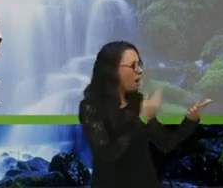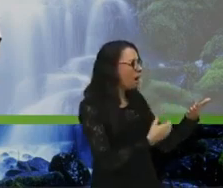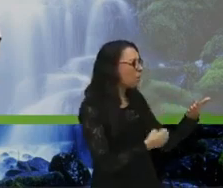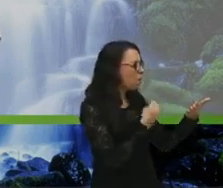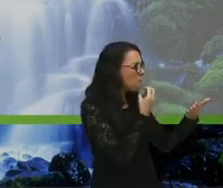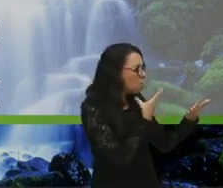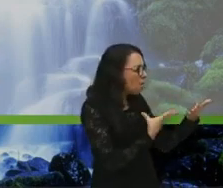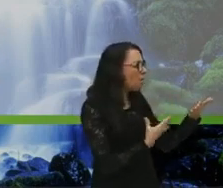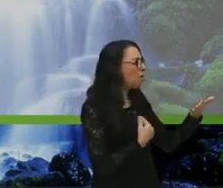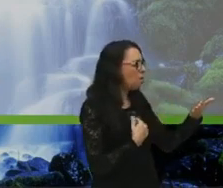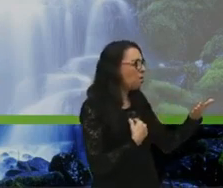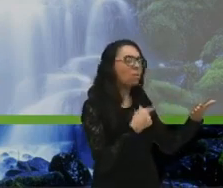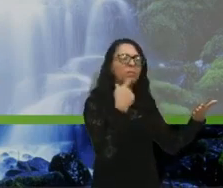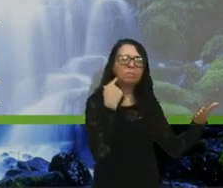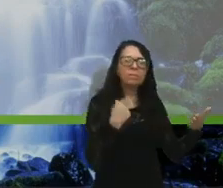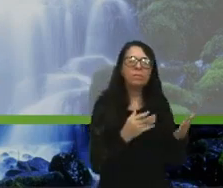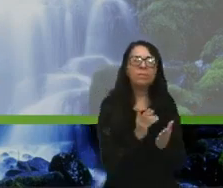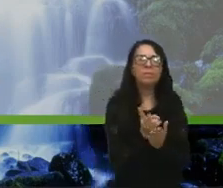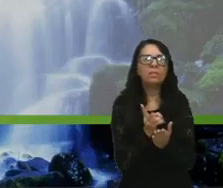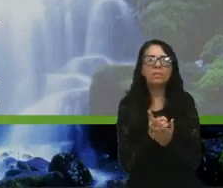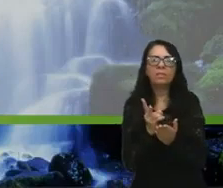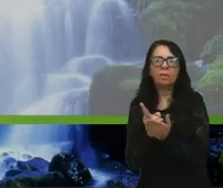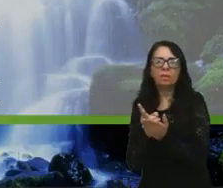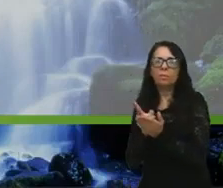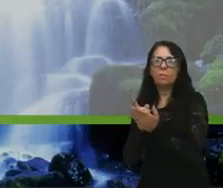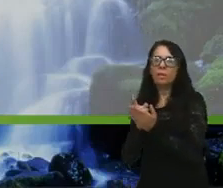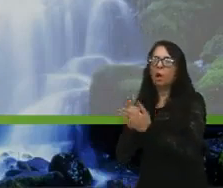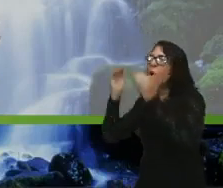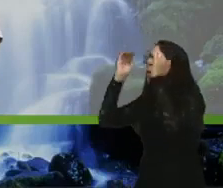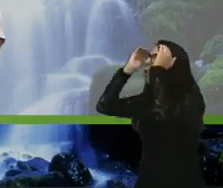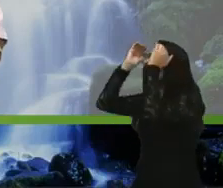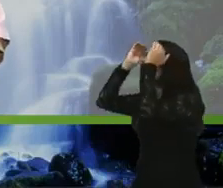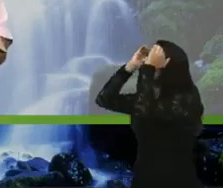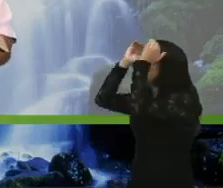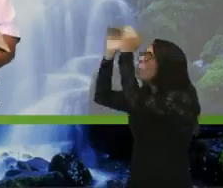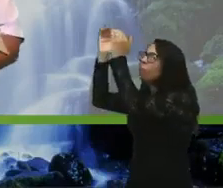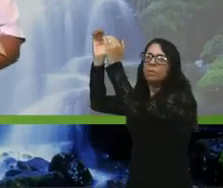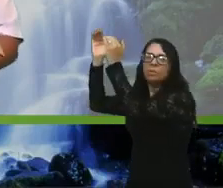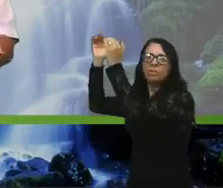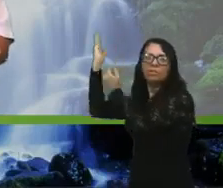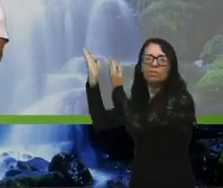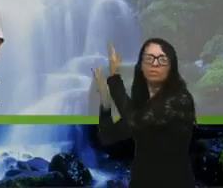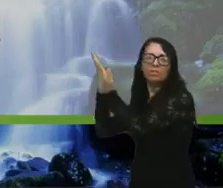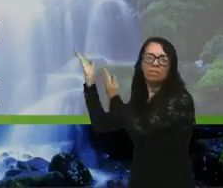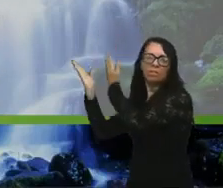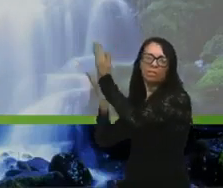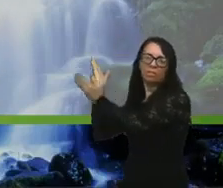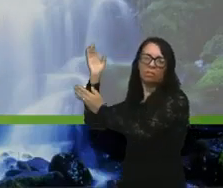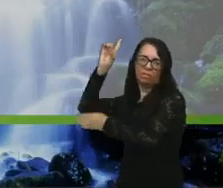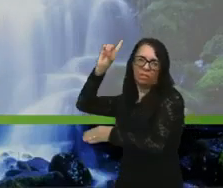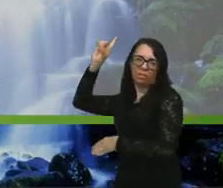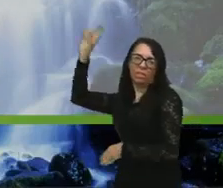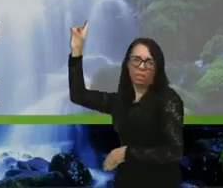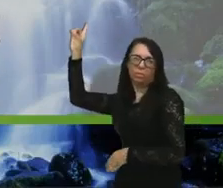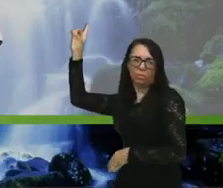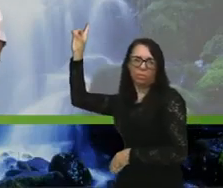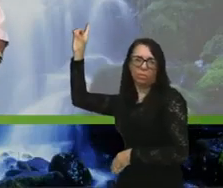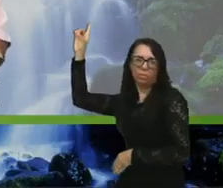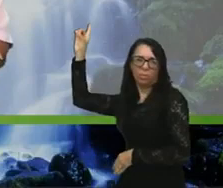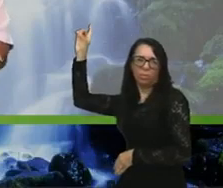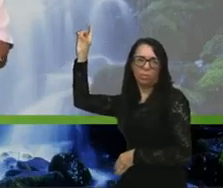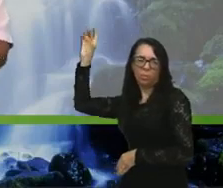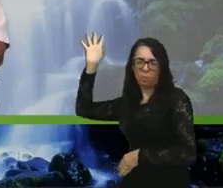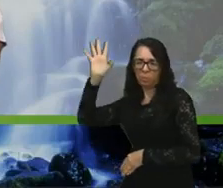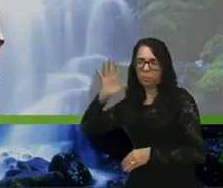Jesus. Aí estou lembrando agora do famoso livro, Em Seus Passos, o que